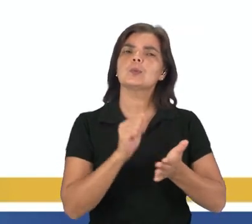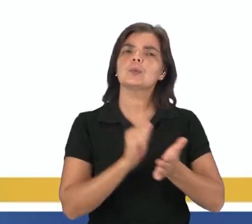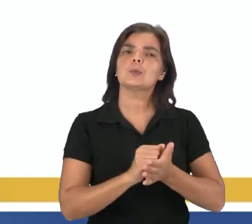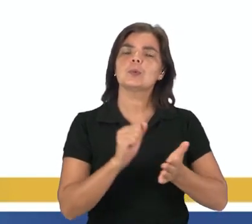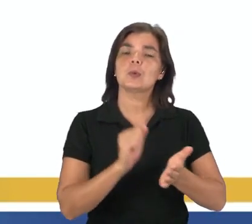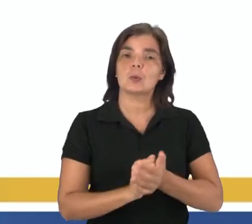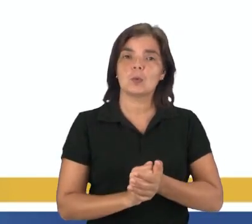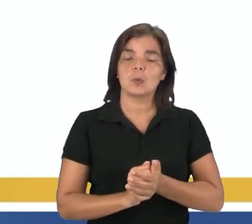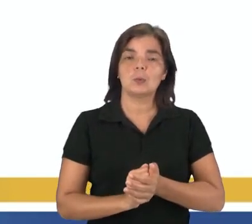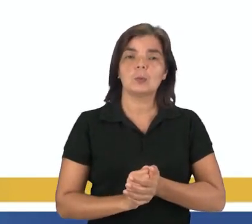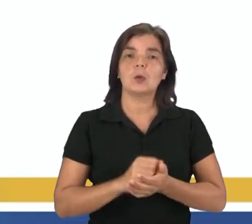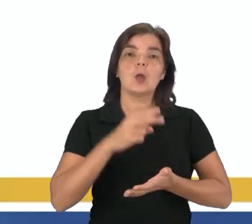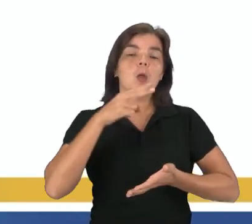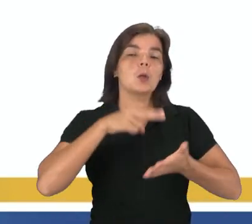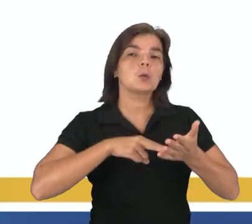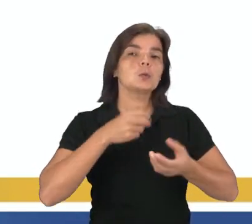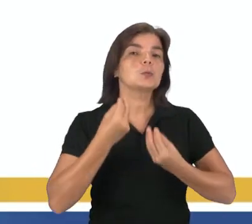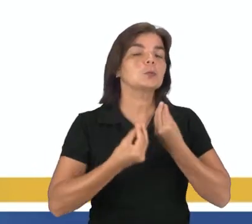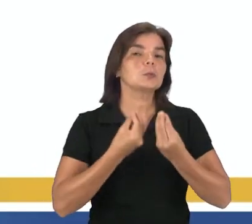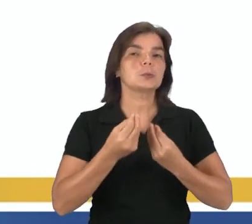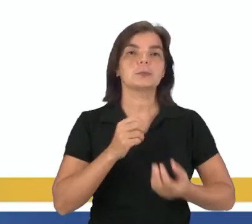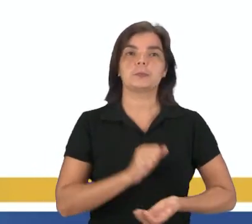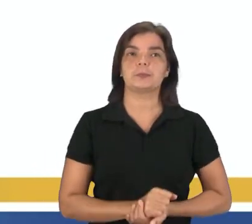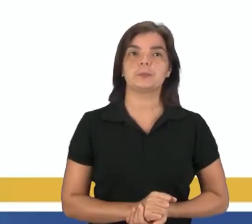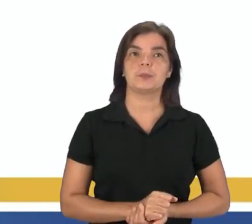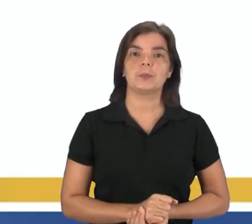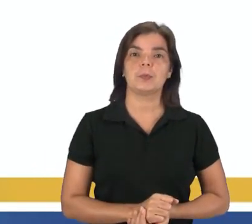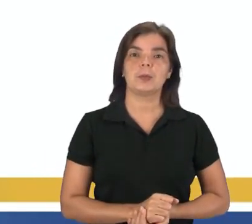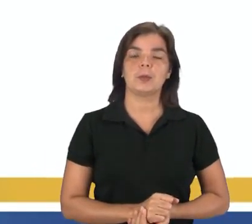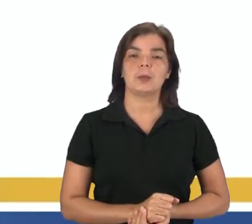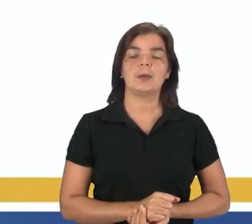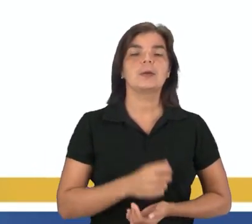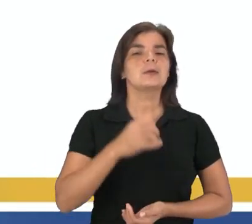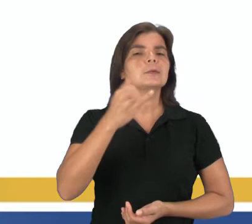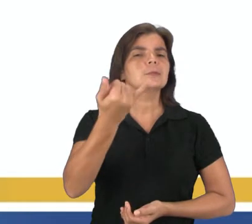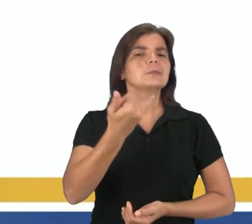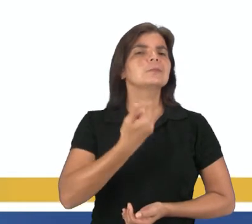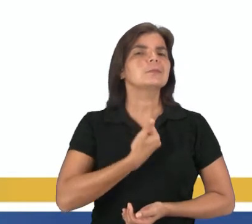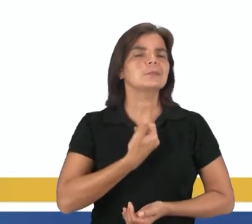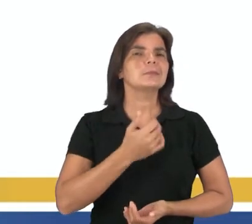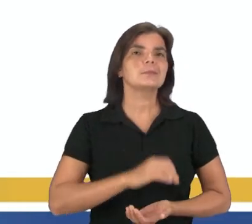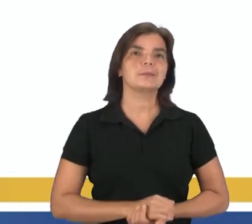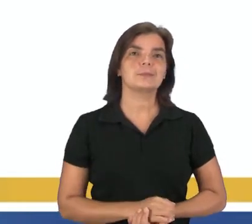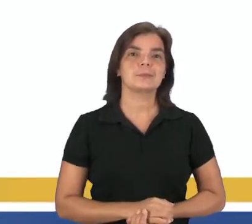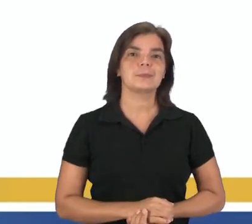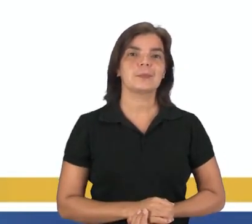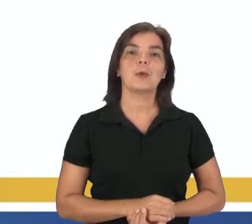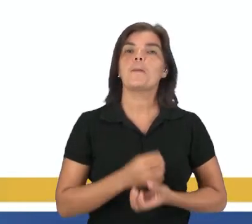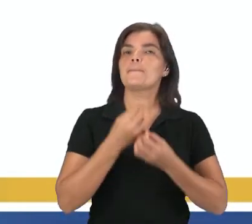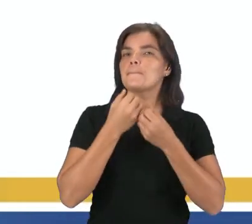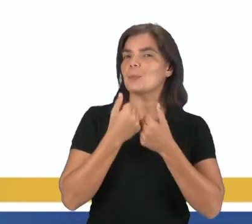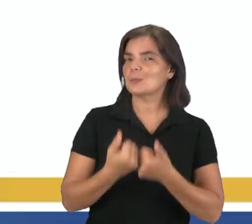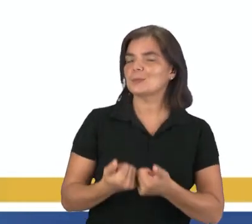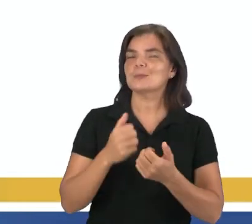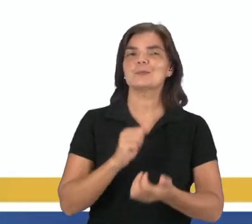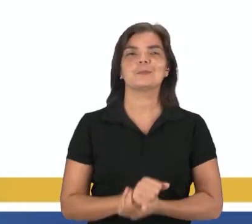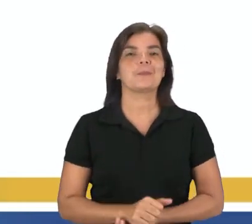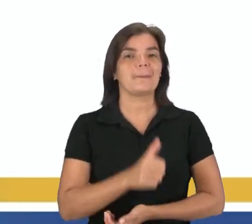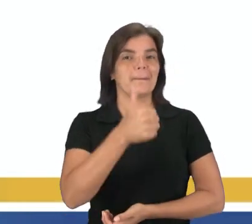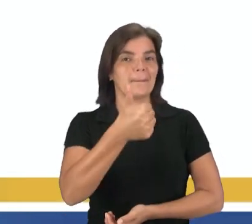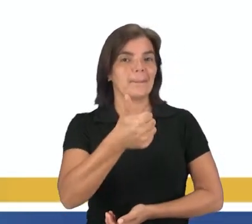escrevo? Como que eu leio esse número? Nós vamos escrever como nós lemos. Fala aí para eu escutar. Muito